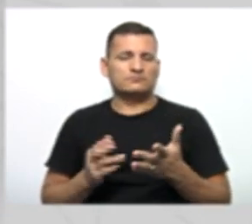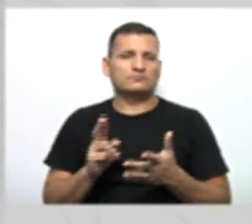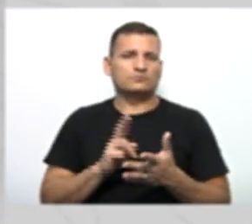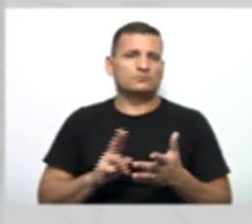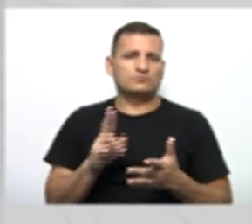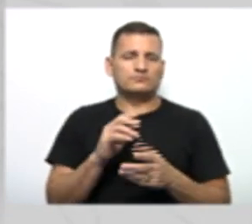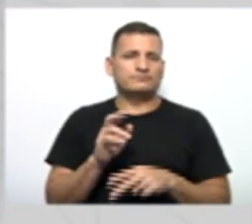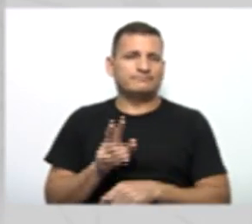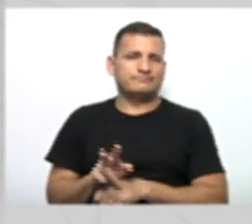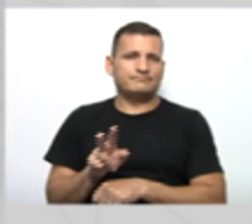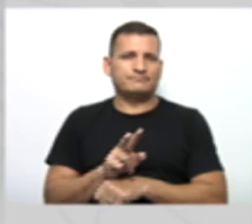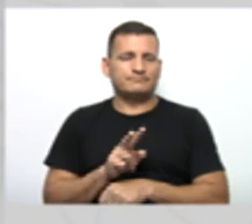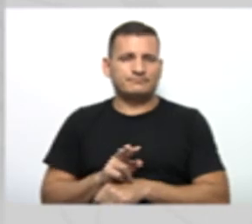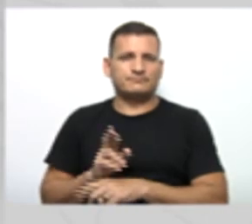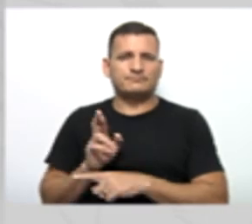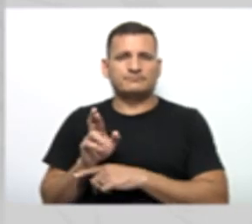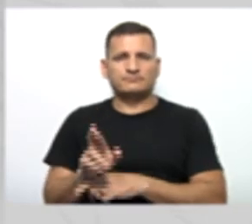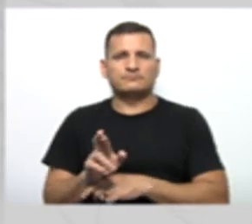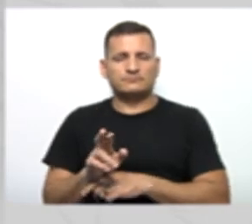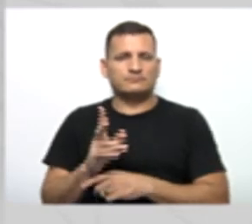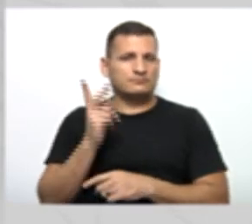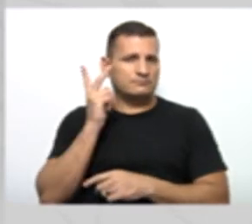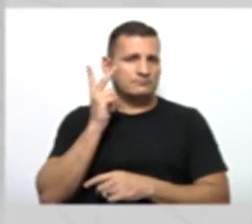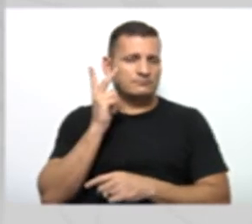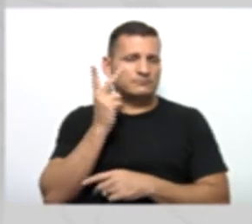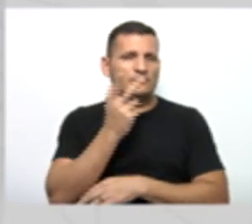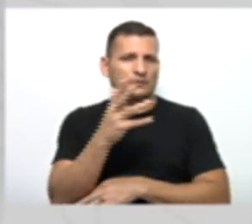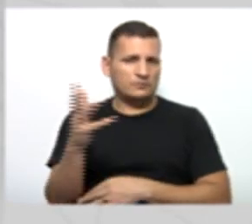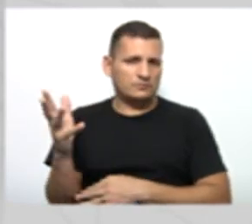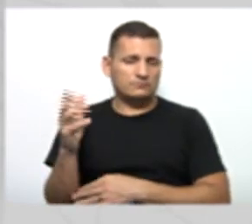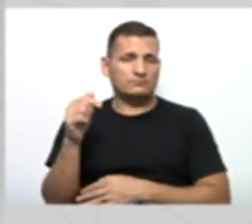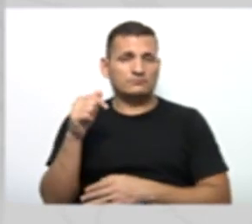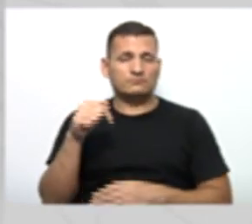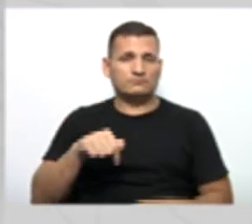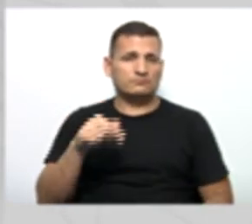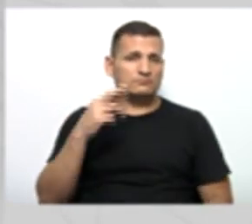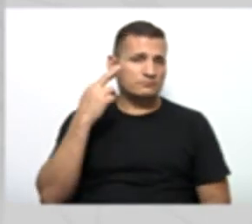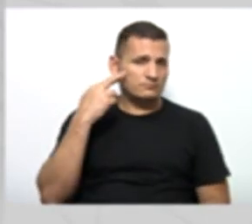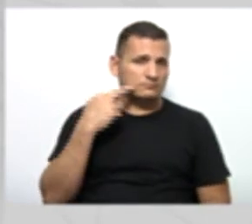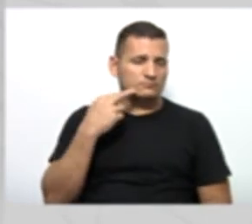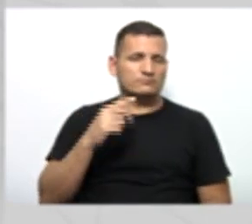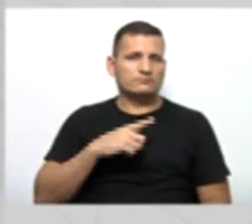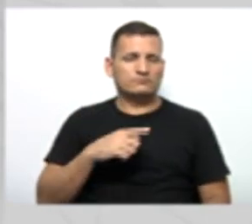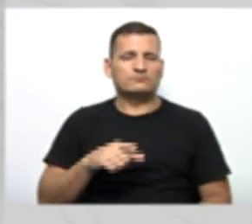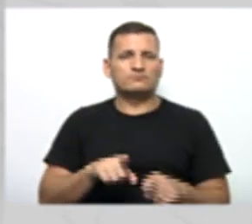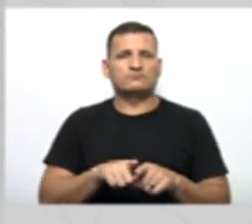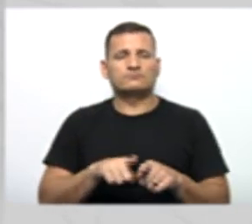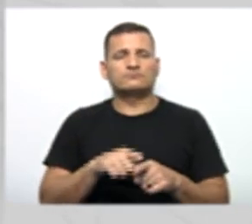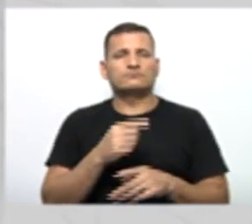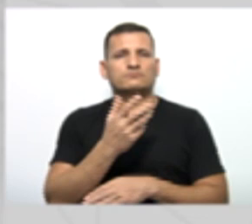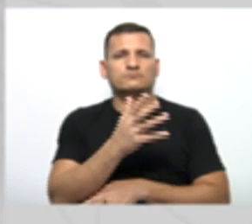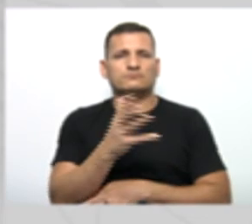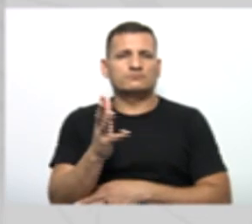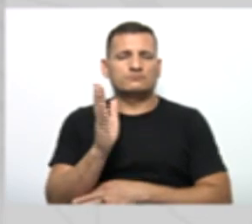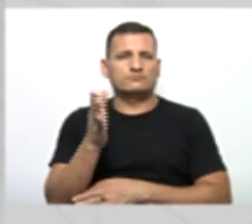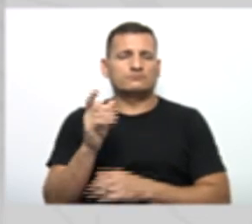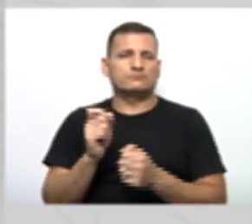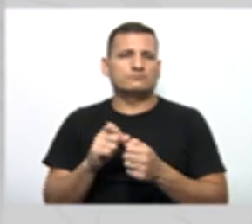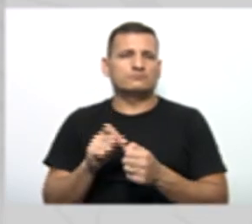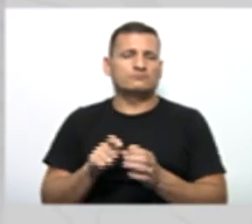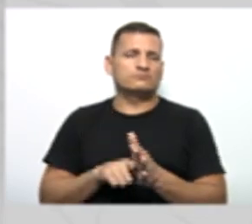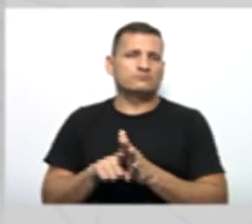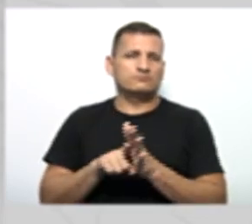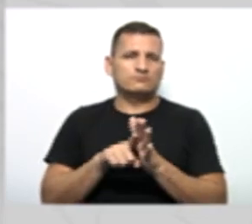proteção dos recursos naturais. Então, aqui em Rondônia, nós temos também o nosso zoneamento ambiental. Já foi feito um estudo